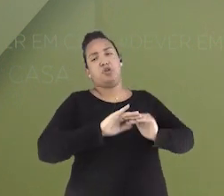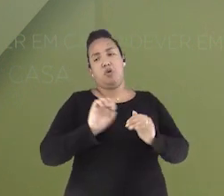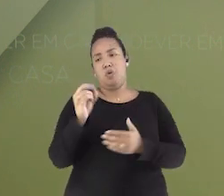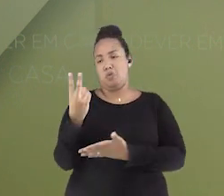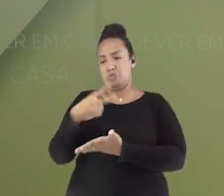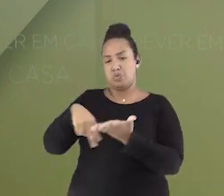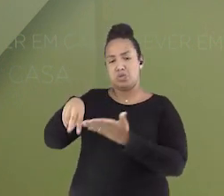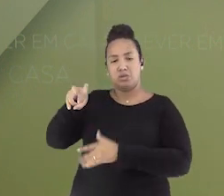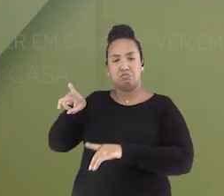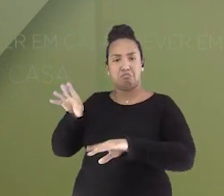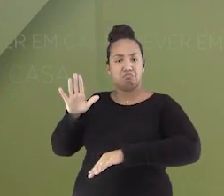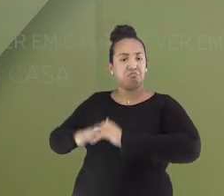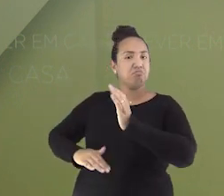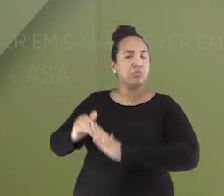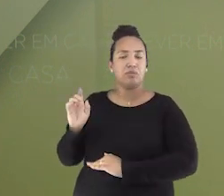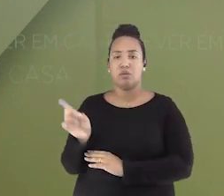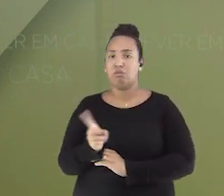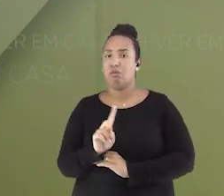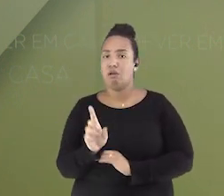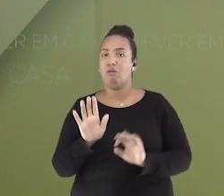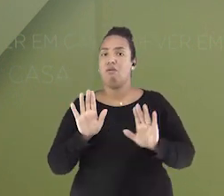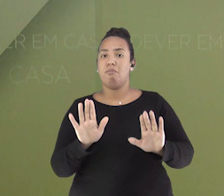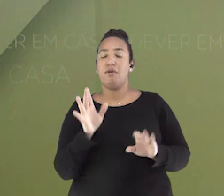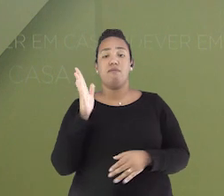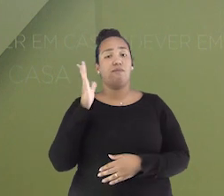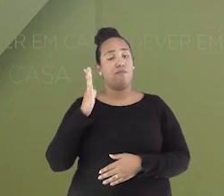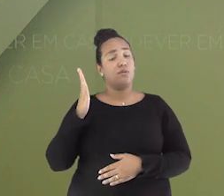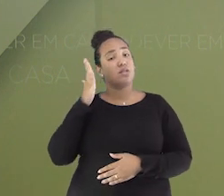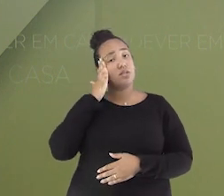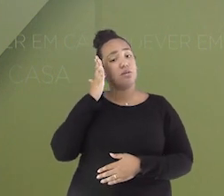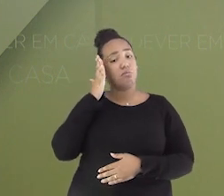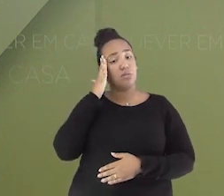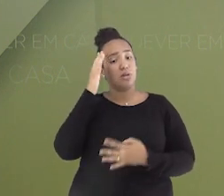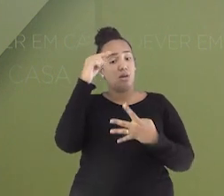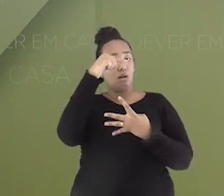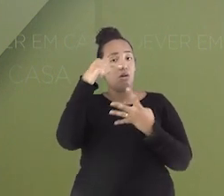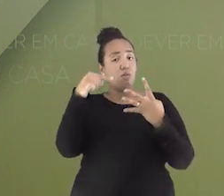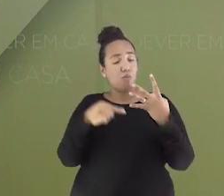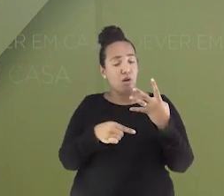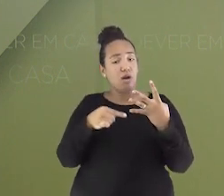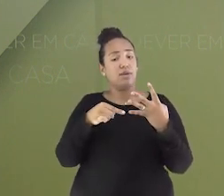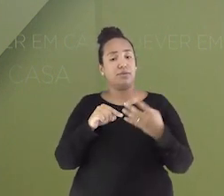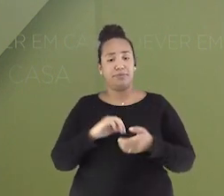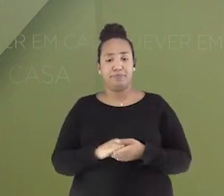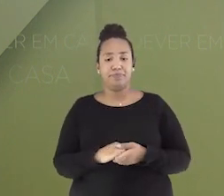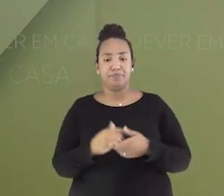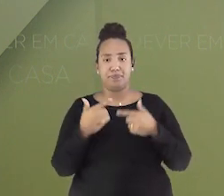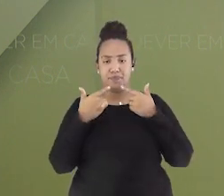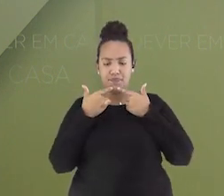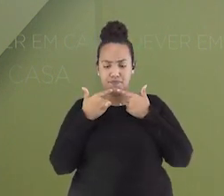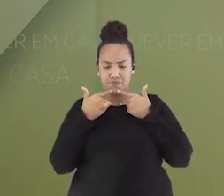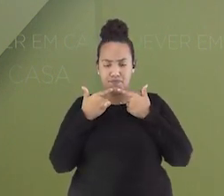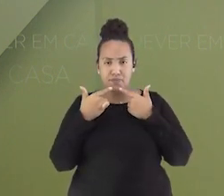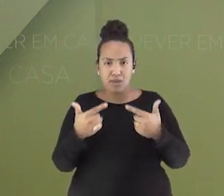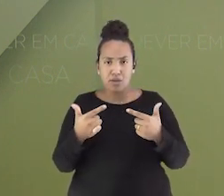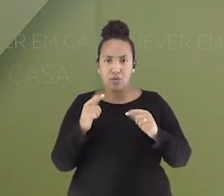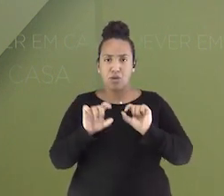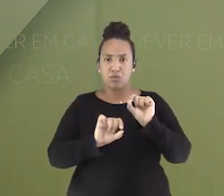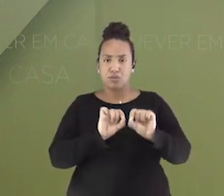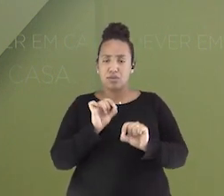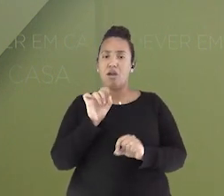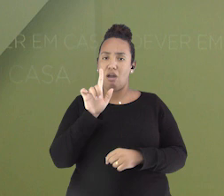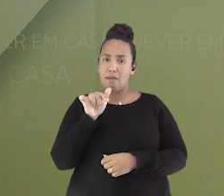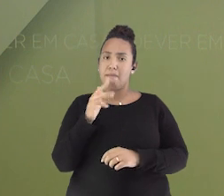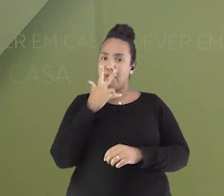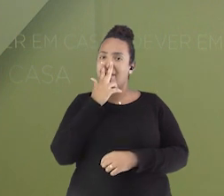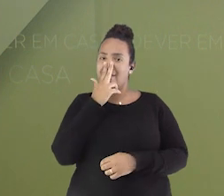exemplo, mas sim que vai ter o básico de conhecimento sobre cada uma dessas linguagens. Quando eu falo em linguagem, é como se eu